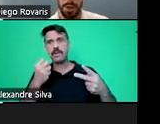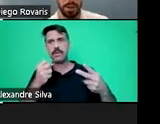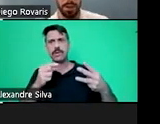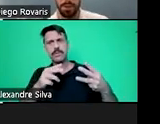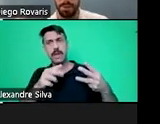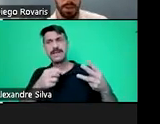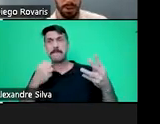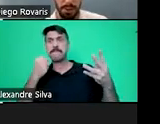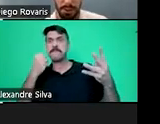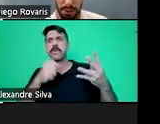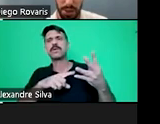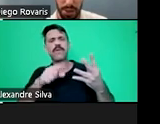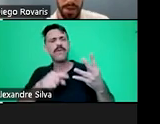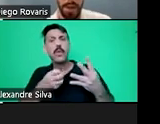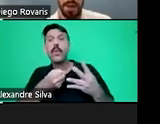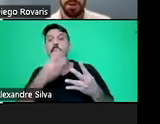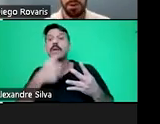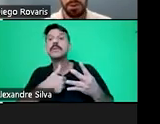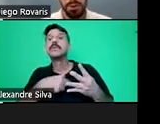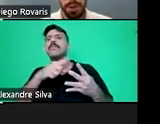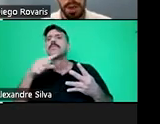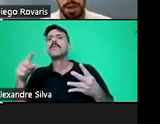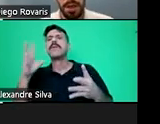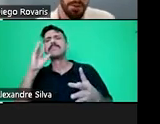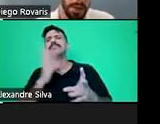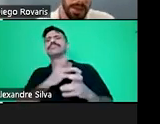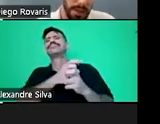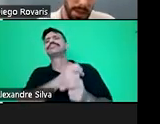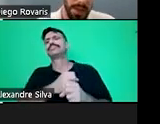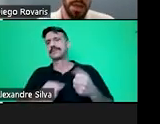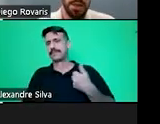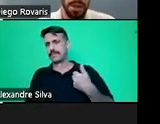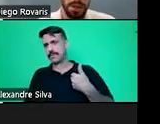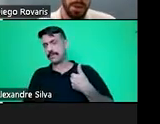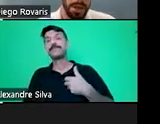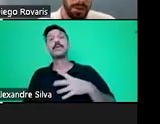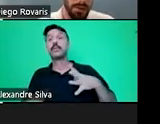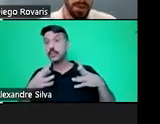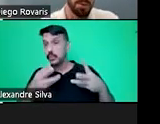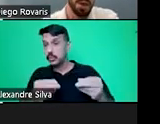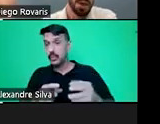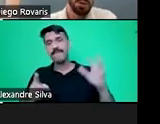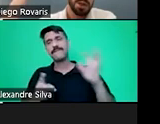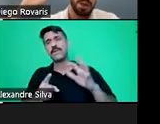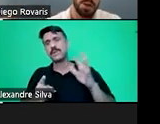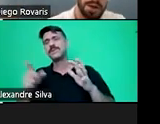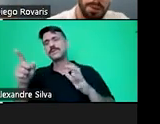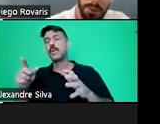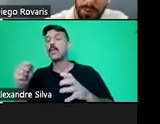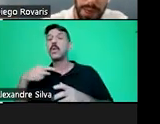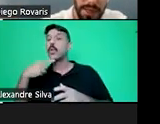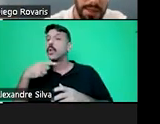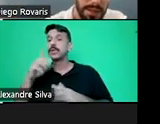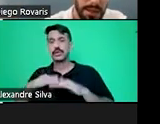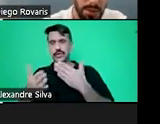de biologia, de neurofisiologia? Tudo que influencia rendimento educacional. Então, quando a gente